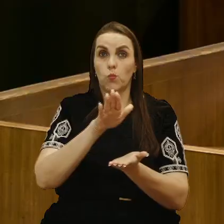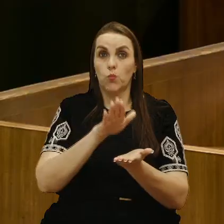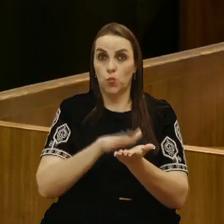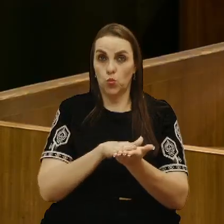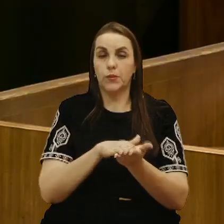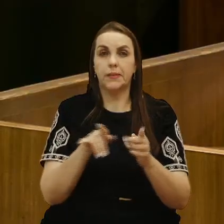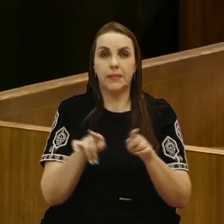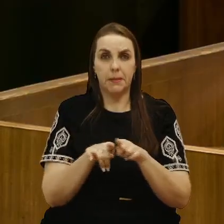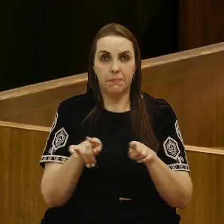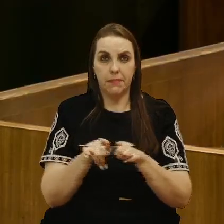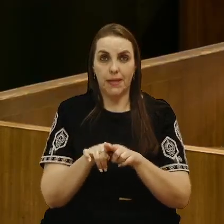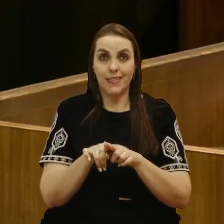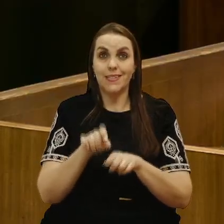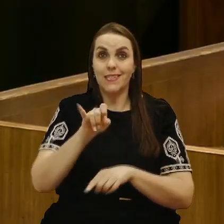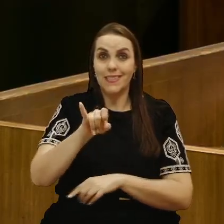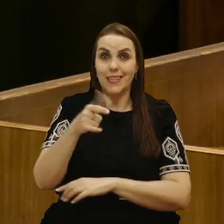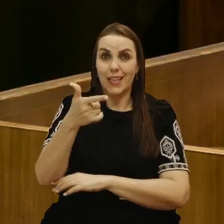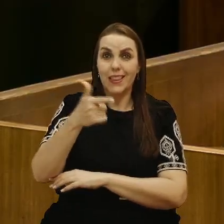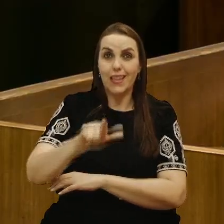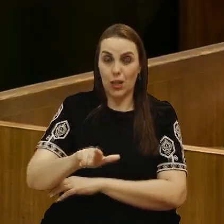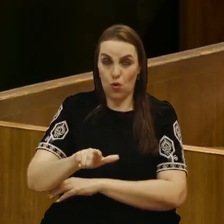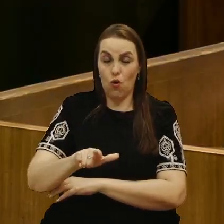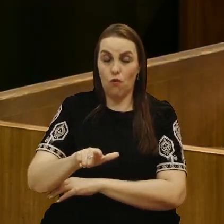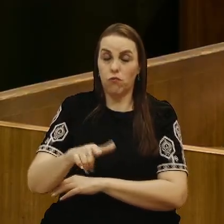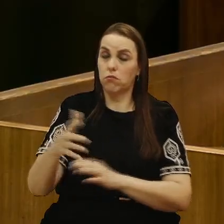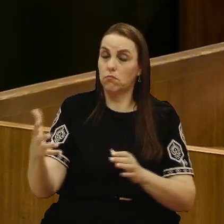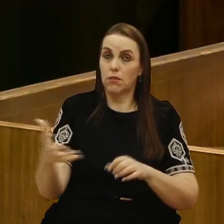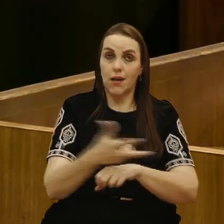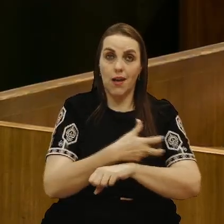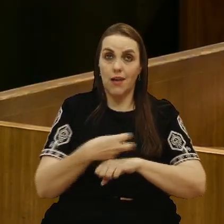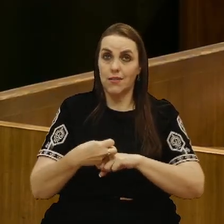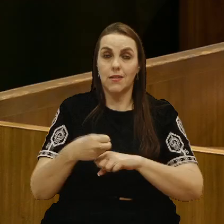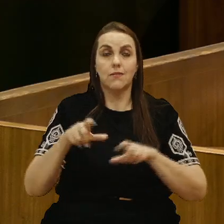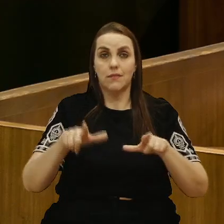multadas e na reincidência cassado o alvará.